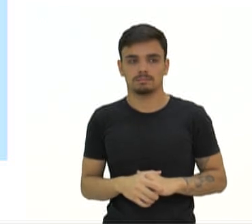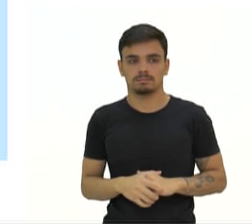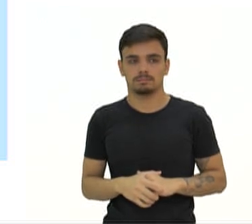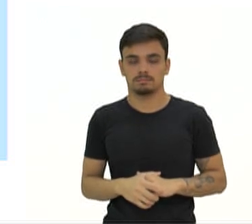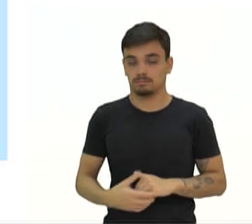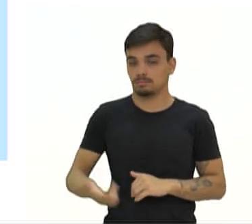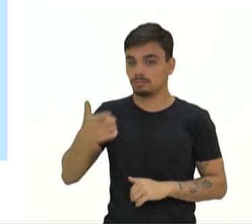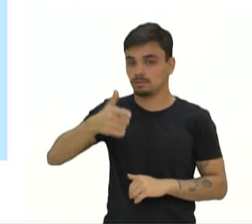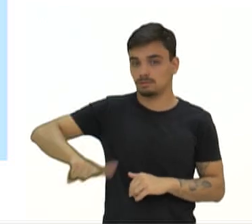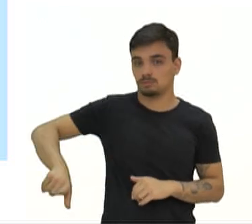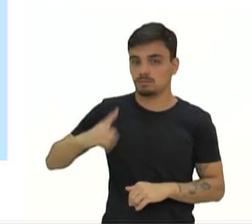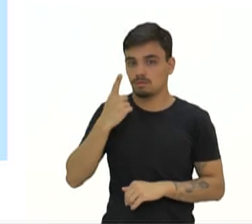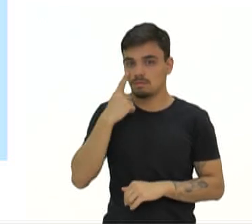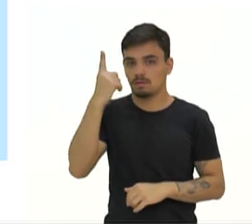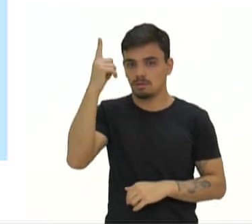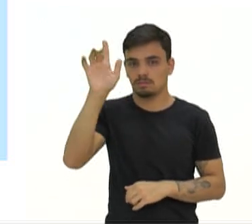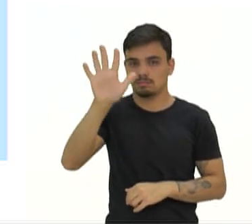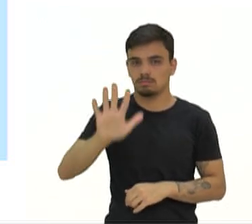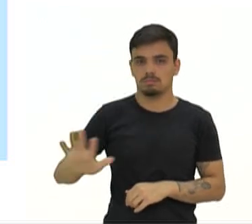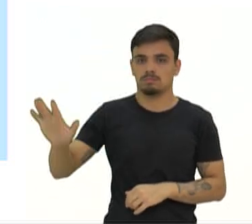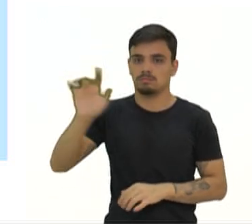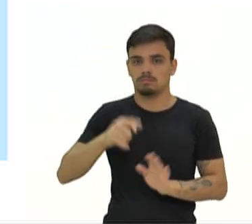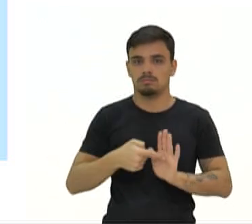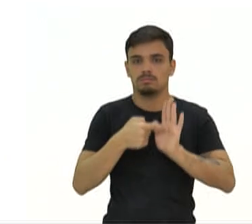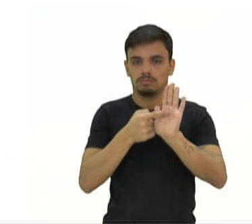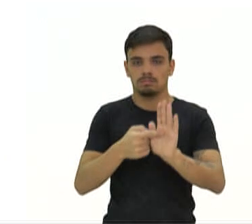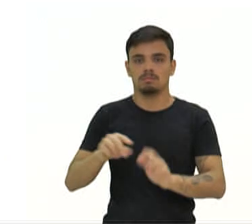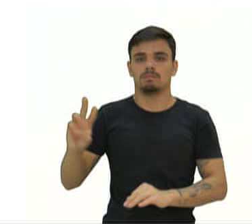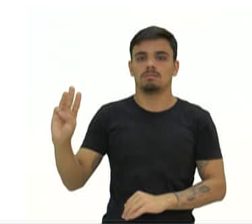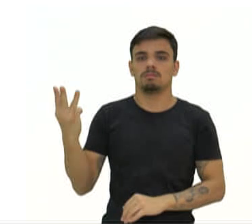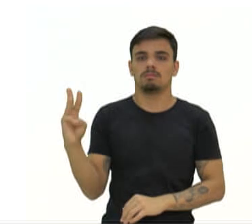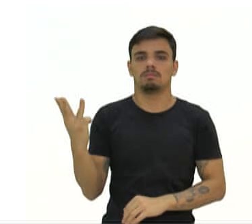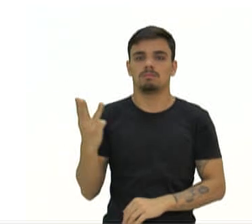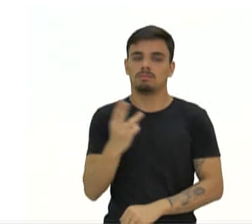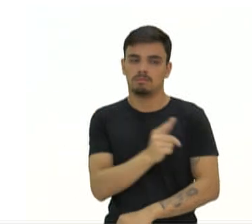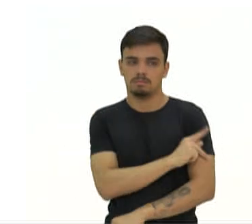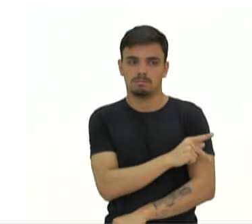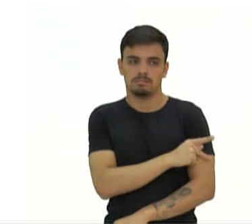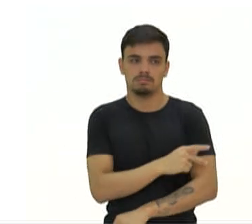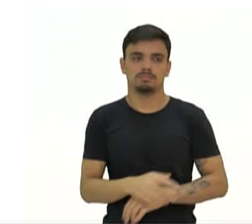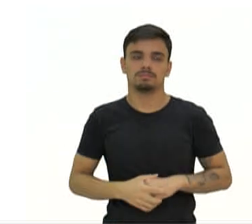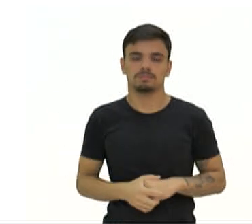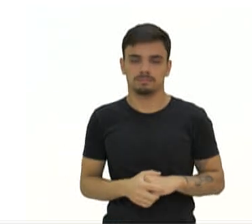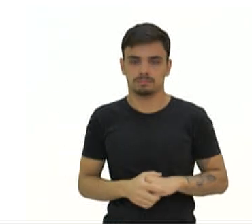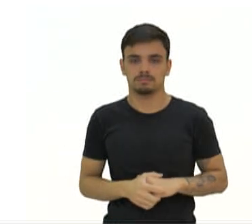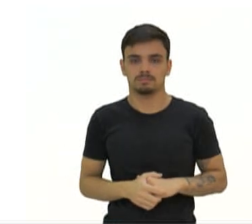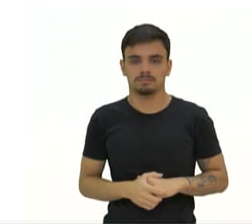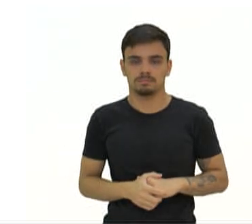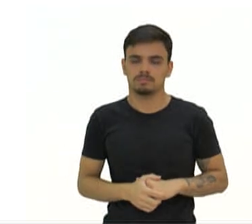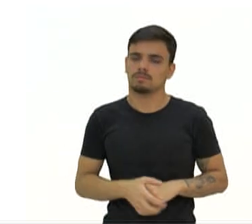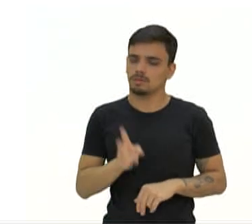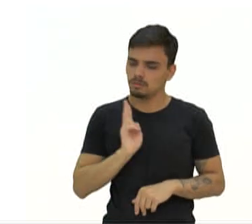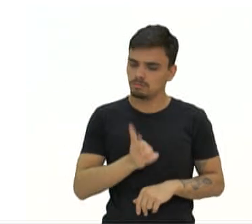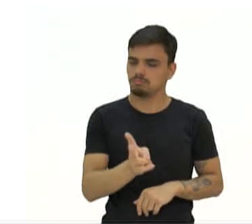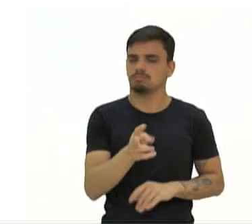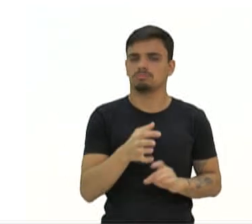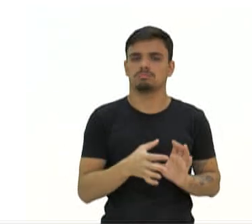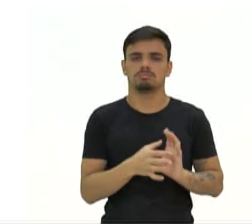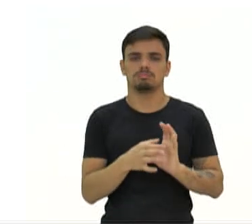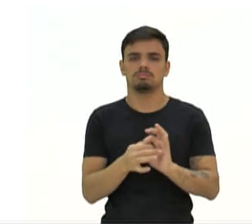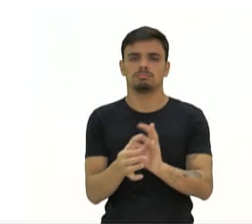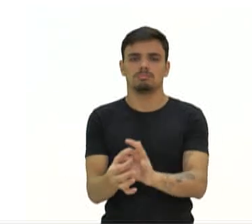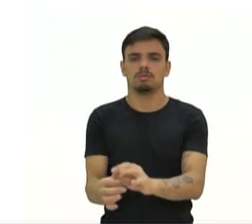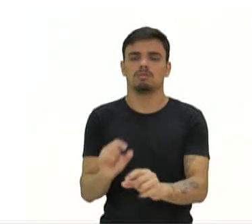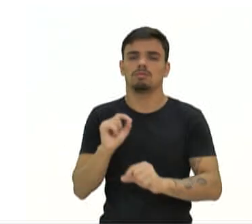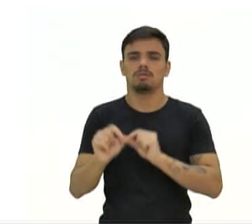Mais uma vez, destaque aqui, Maranhão e Piauí. E ainda sobre o contexto, lembra que a gente